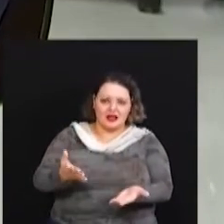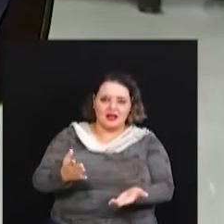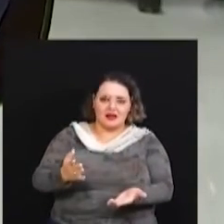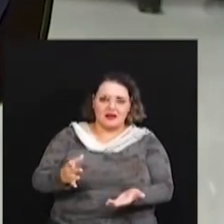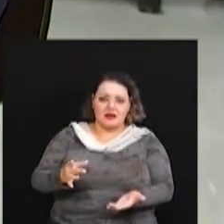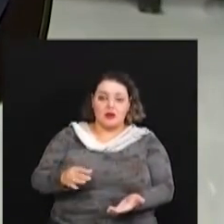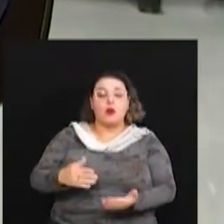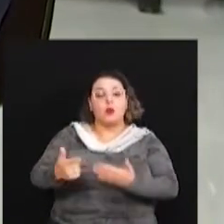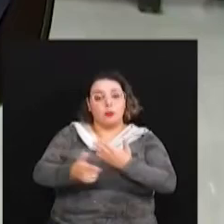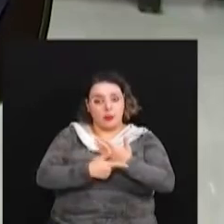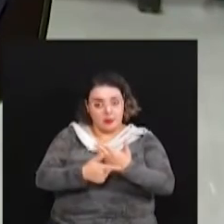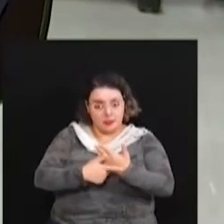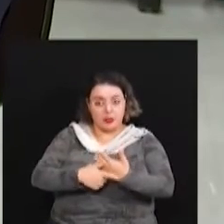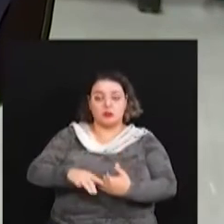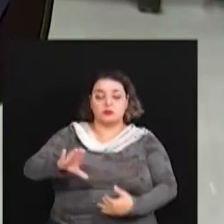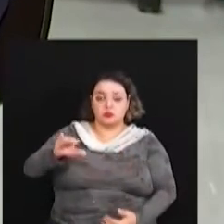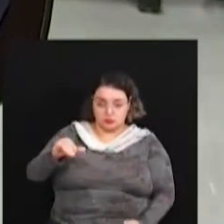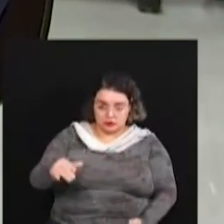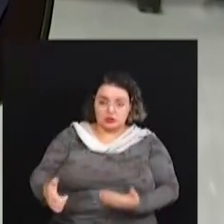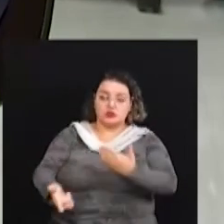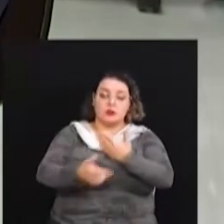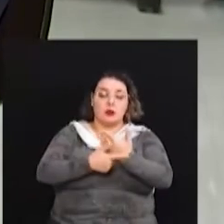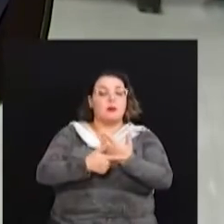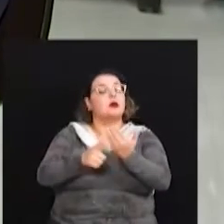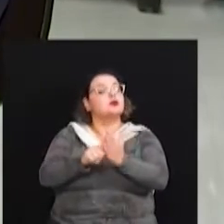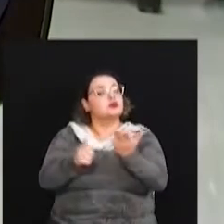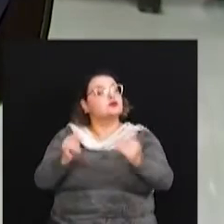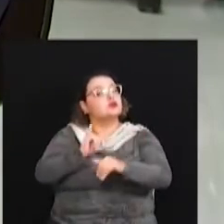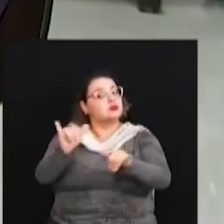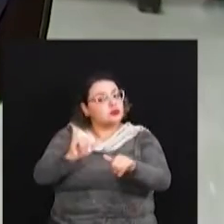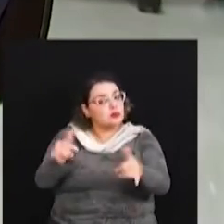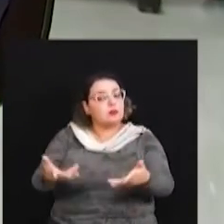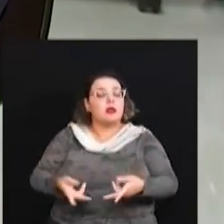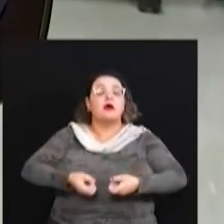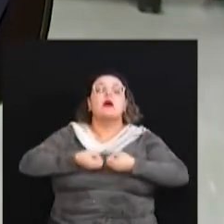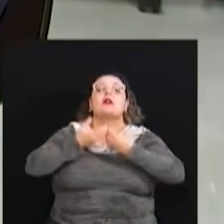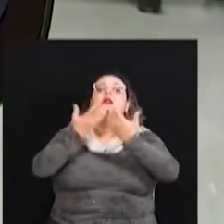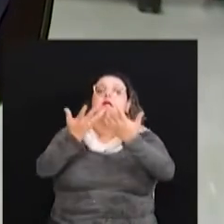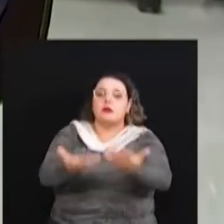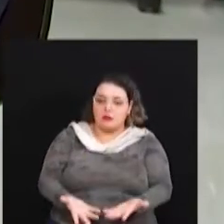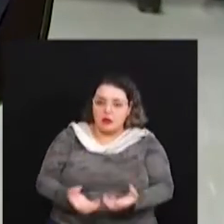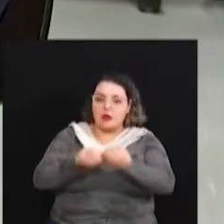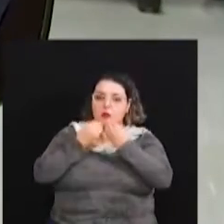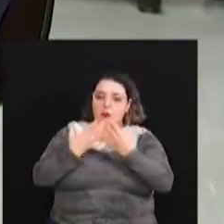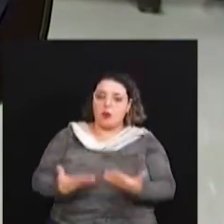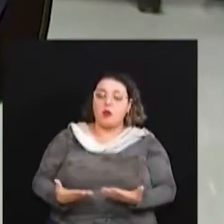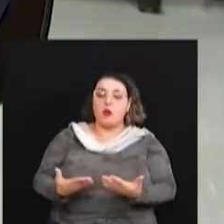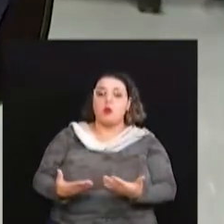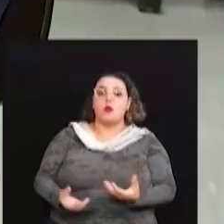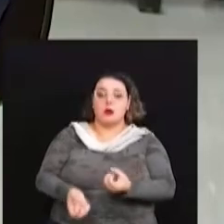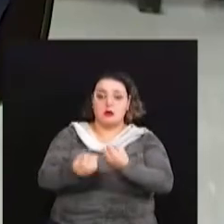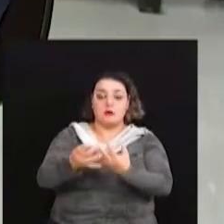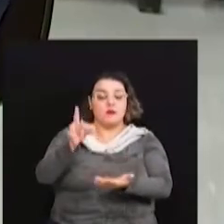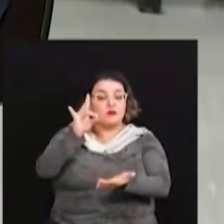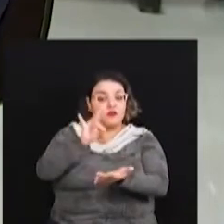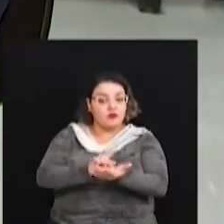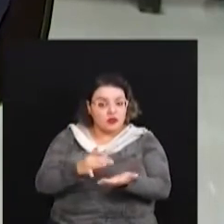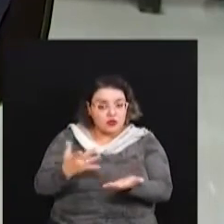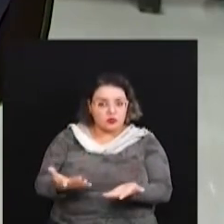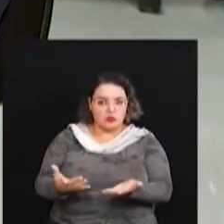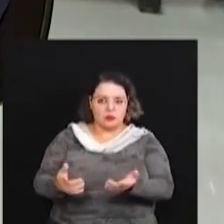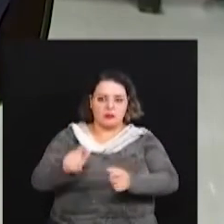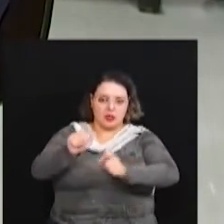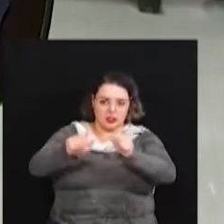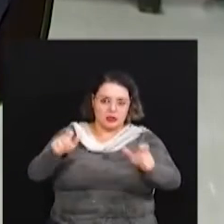o papel do cientista e do jornalista, né? Justamente para esclarecer, para levar a boa informação, a informação factual,